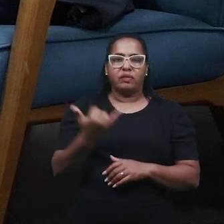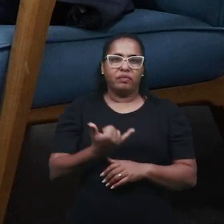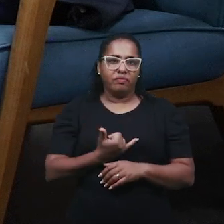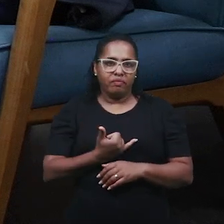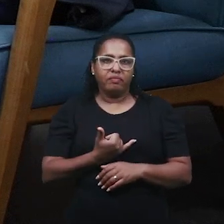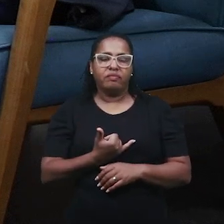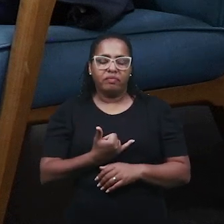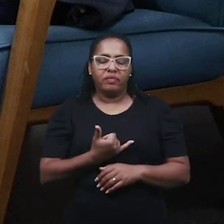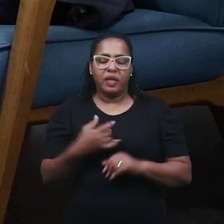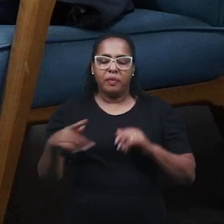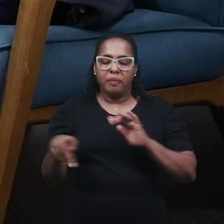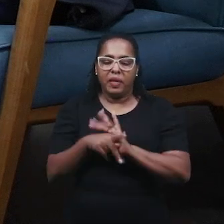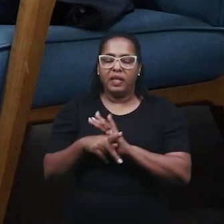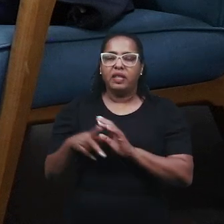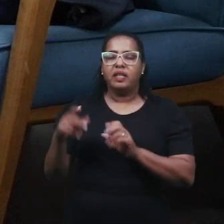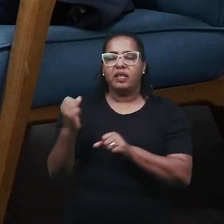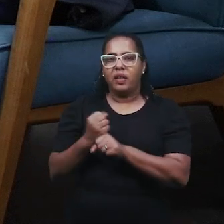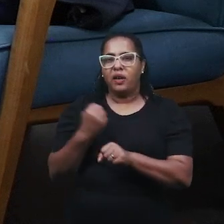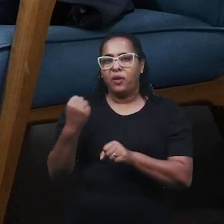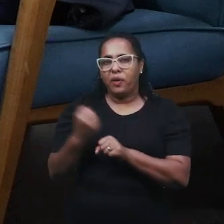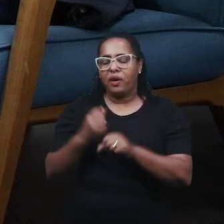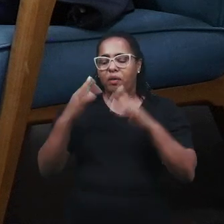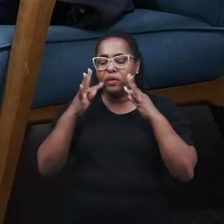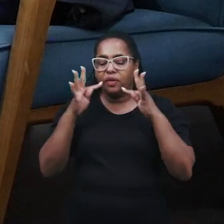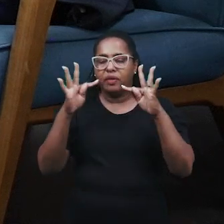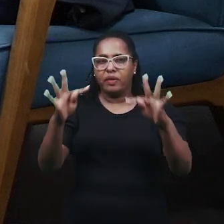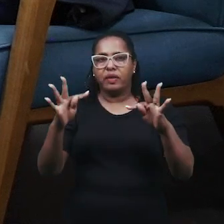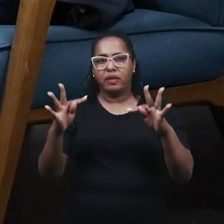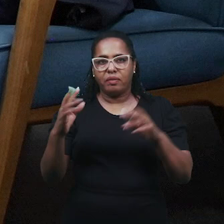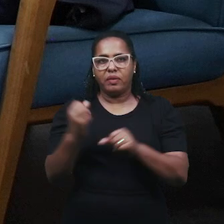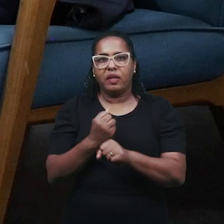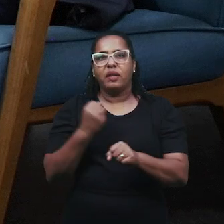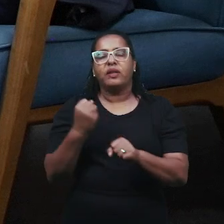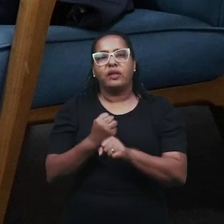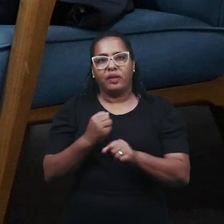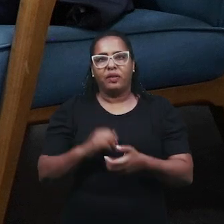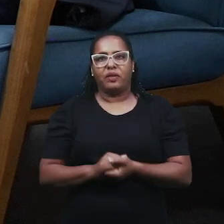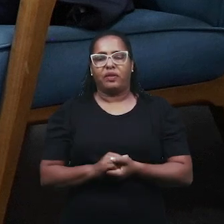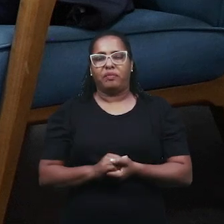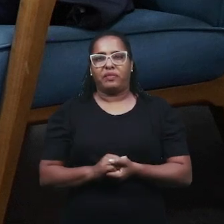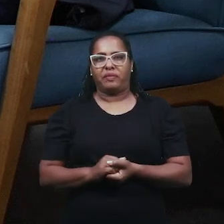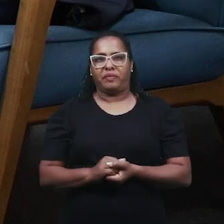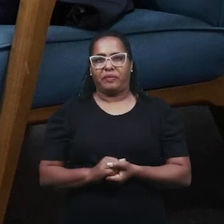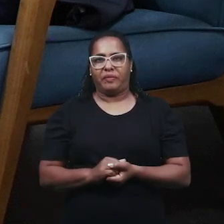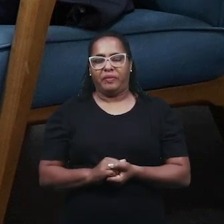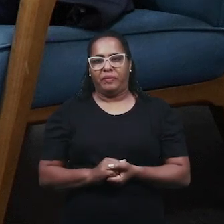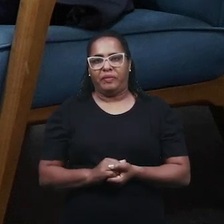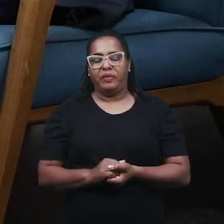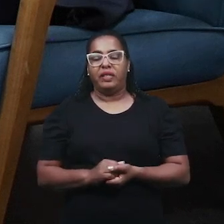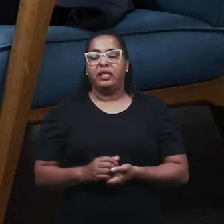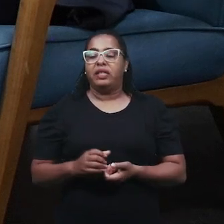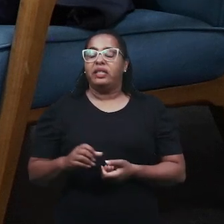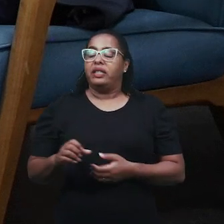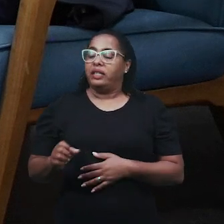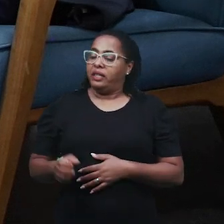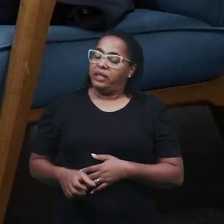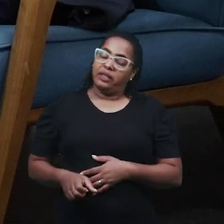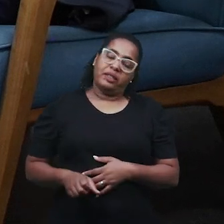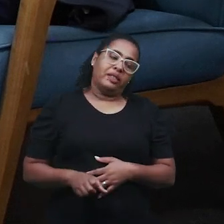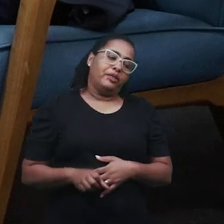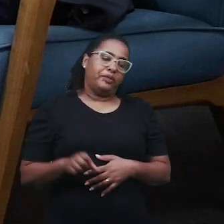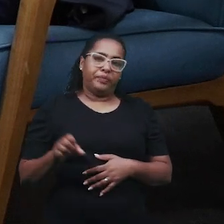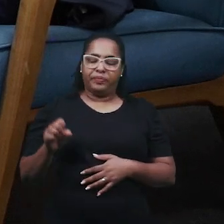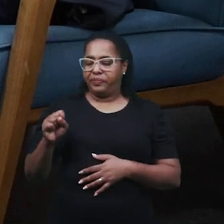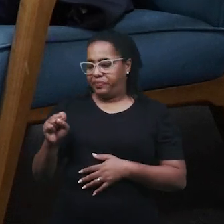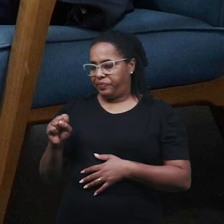poder fazer parte desta obra, ainda testemunhar desta obra e ver esses resultados. Glória a Jesus. Samir, nosso tempo está chegando ao